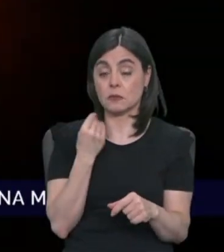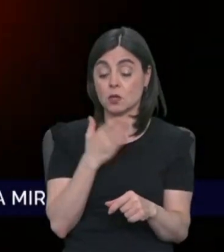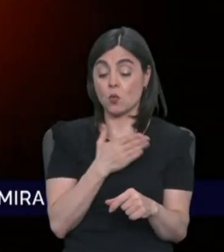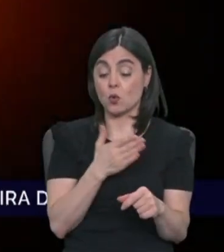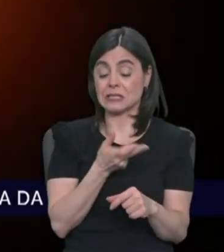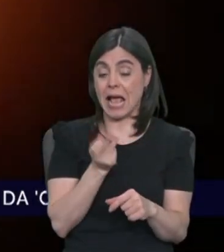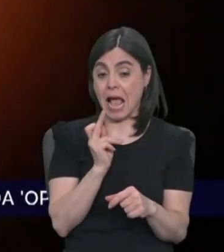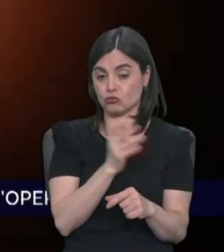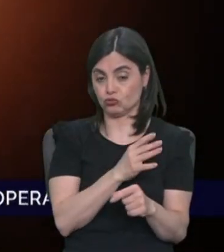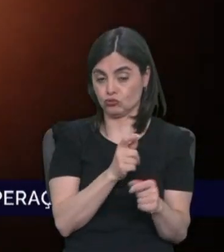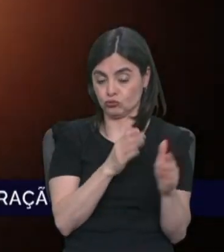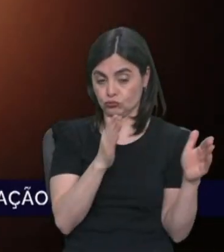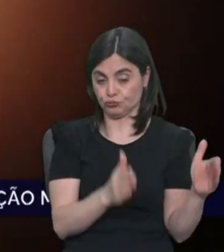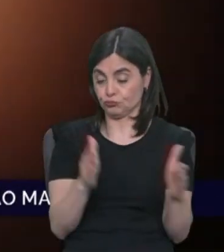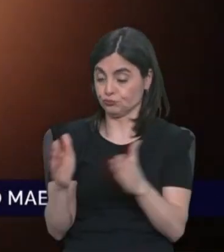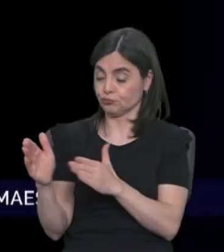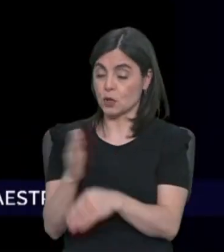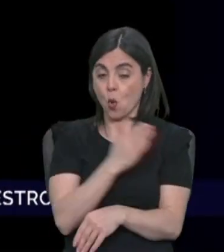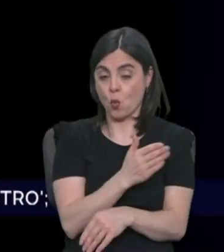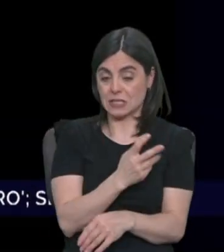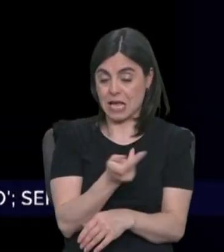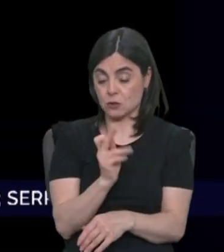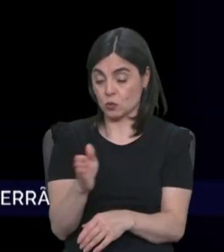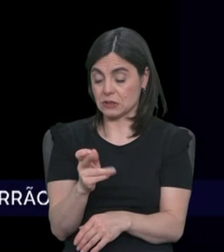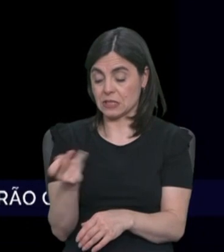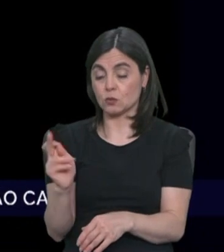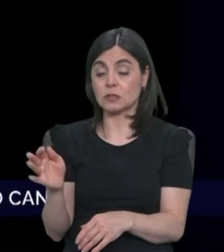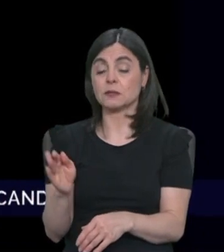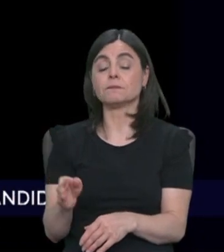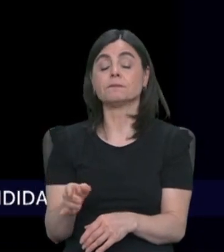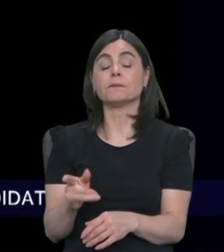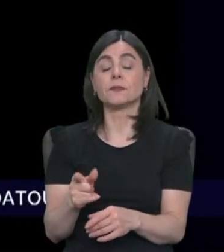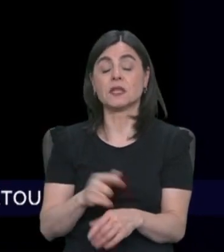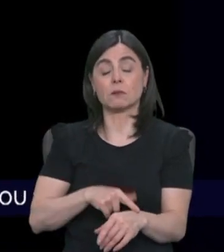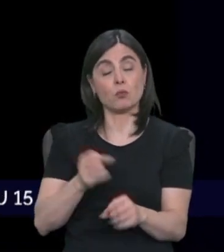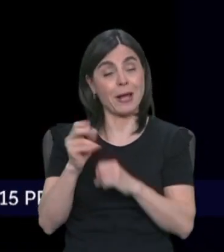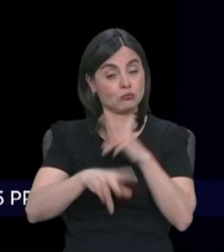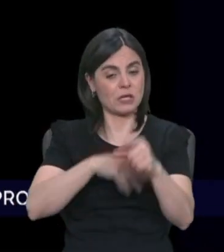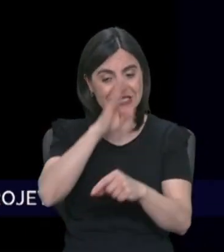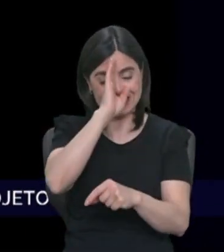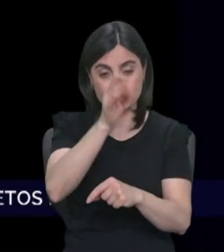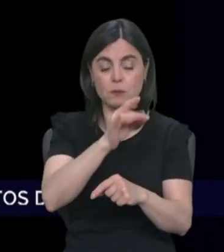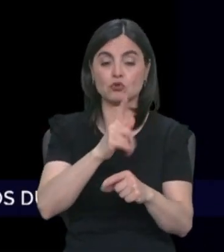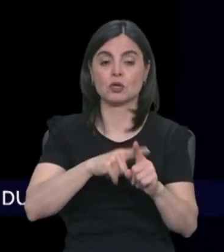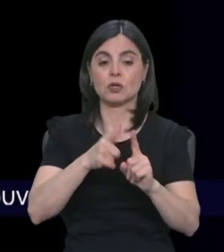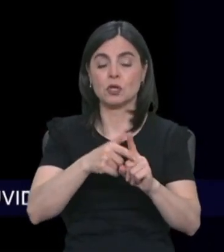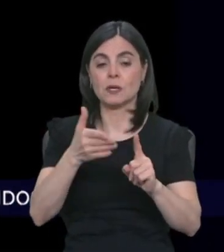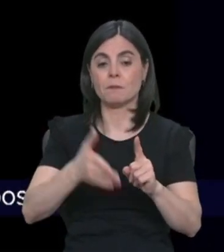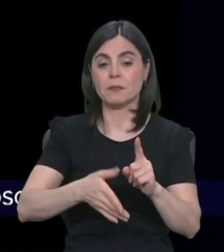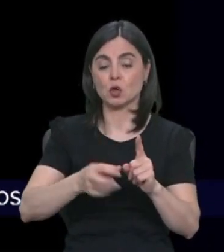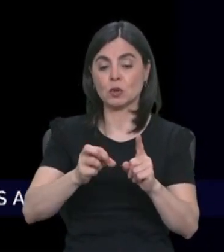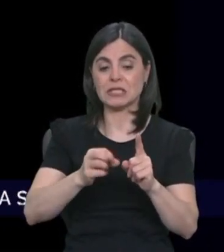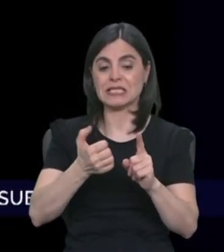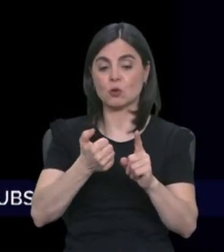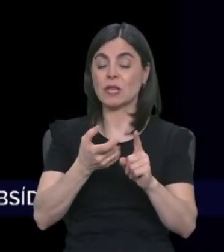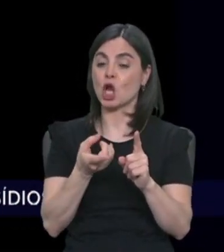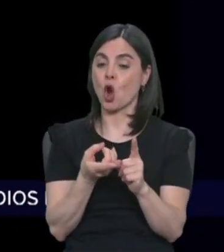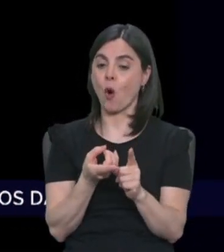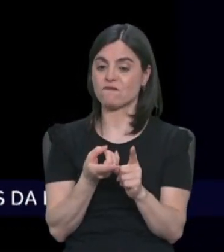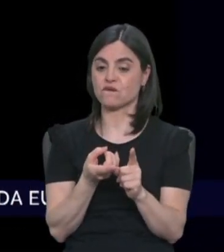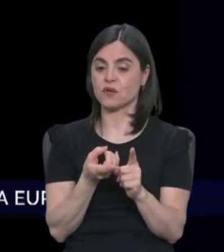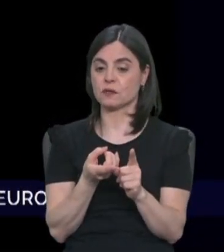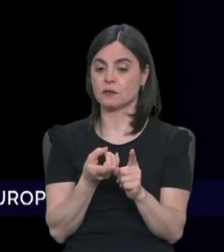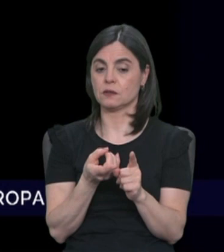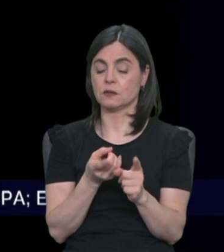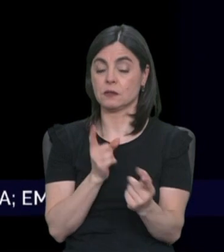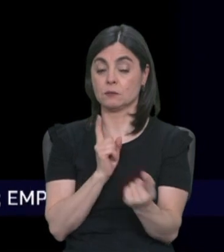anos. E também sabemos que nos tempos mais recentes, os tempos mais modernos, digamos assim, em 1859, nós